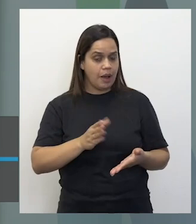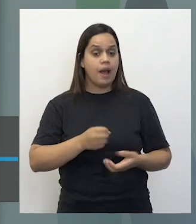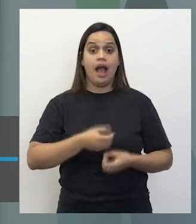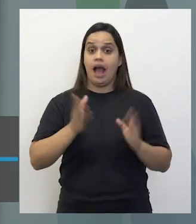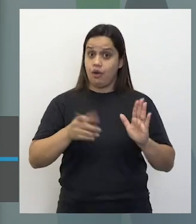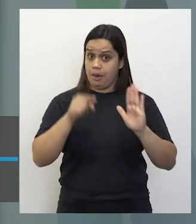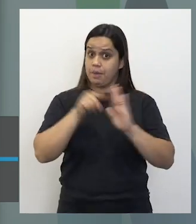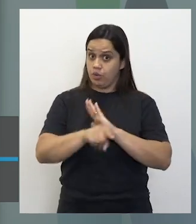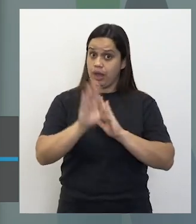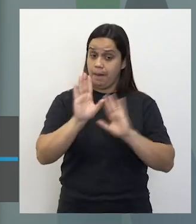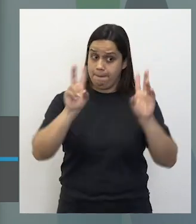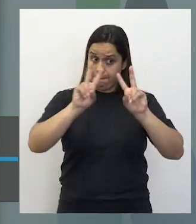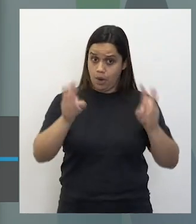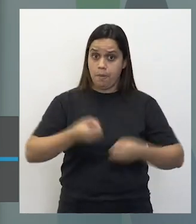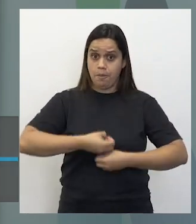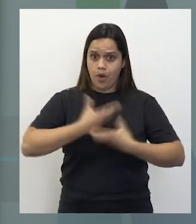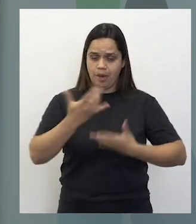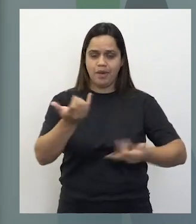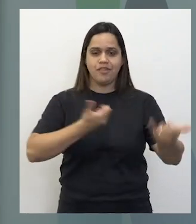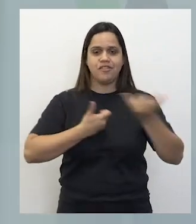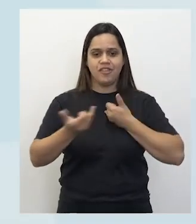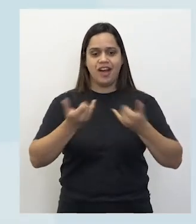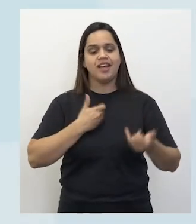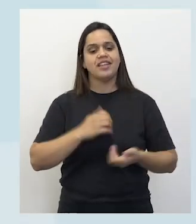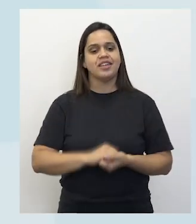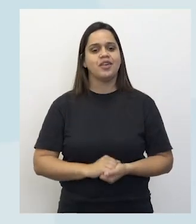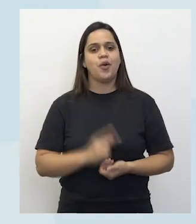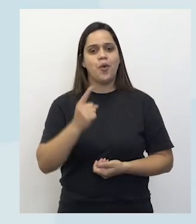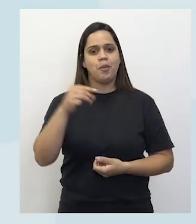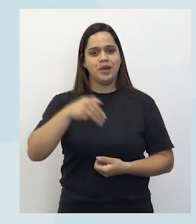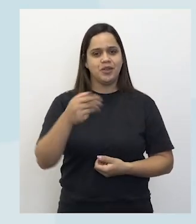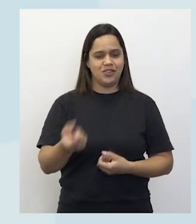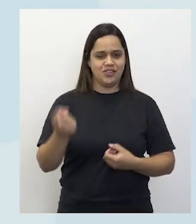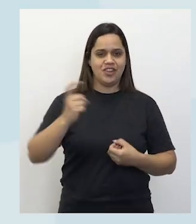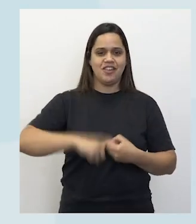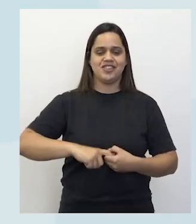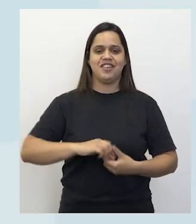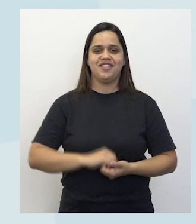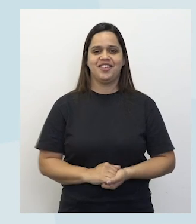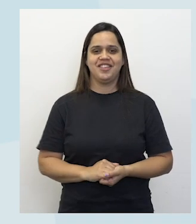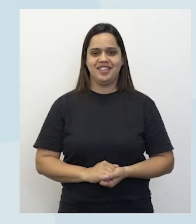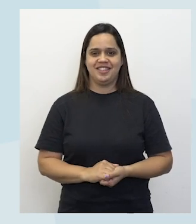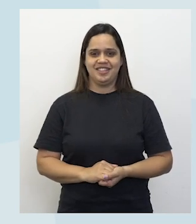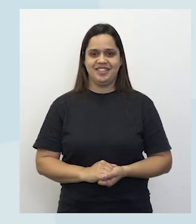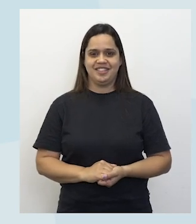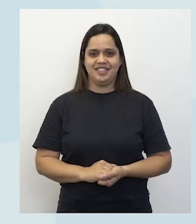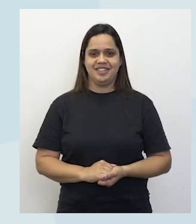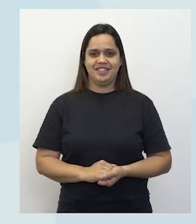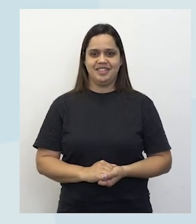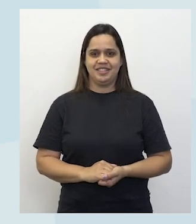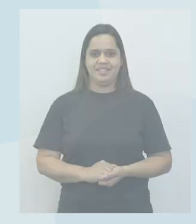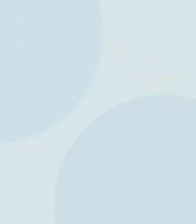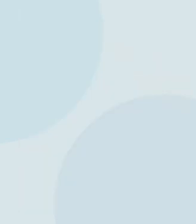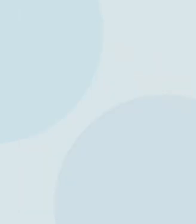agora, especificamente. Conta pra gente aí em 1 minutinho e a gente já volta.